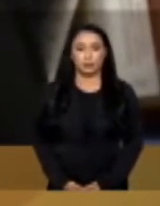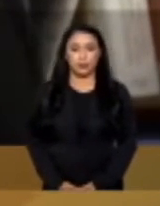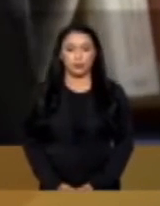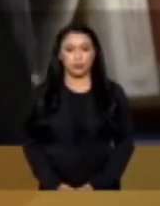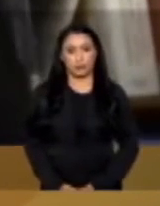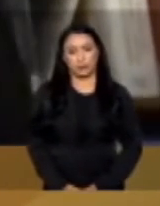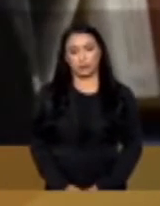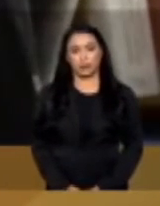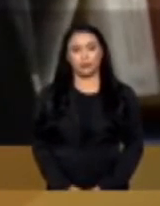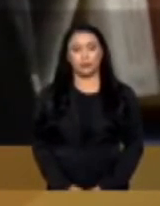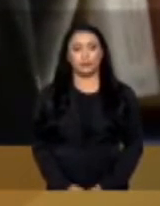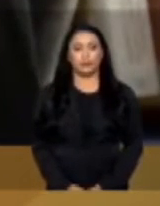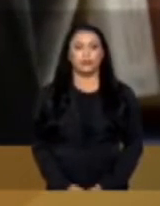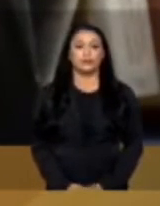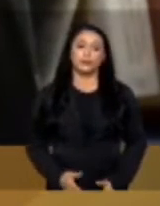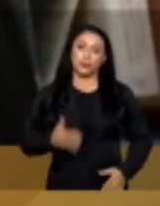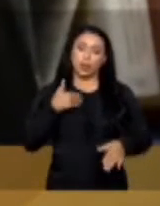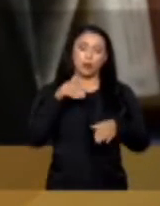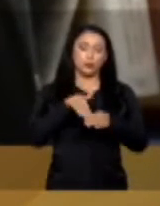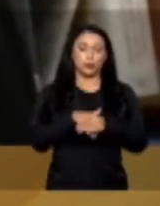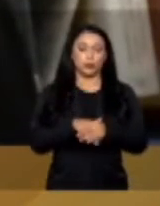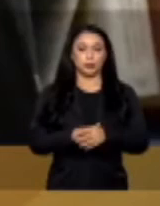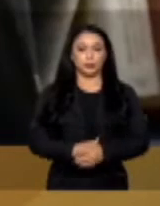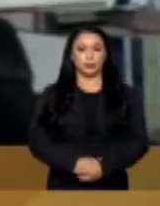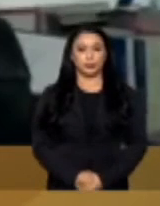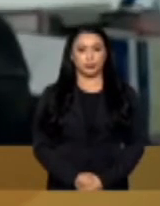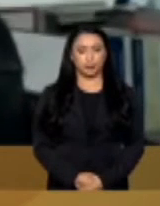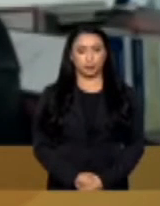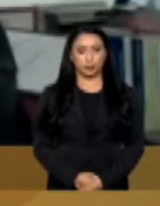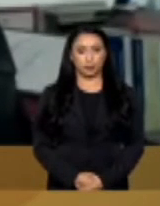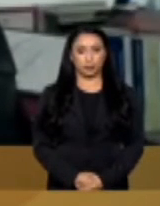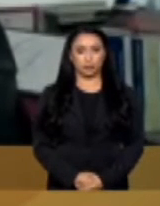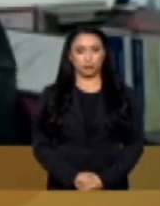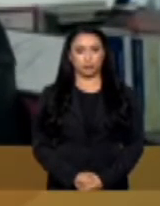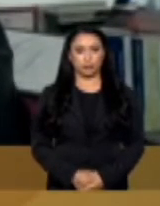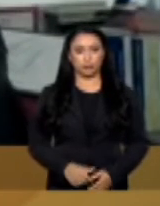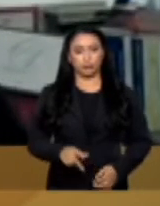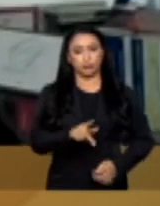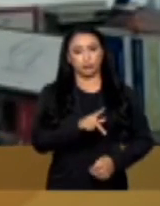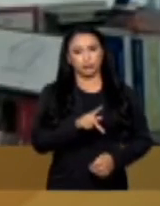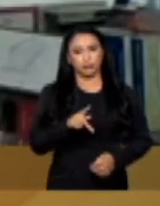ao agravo da defesa. É como voto. Senhor presidente,